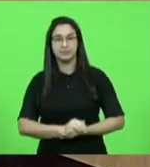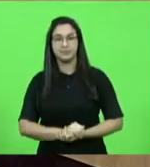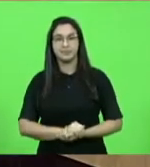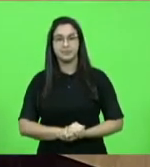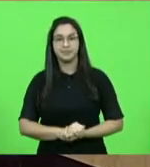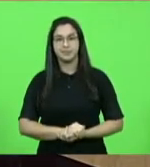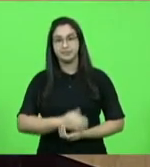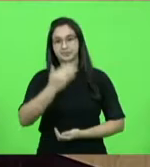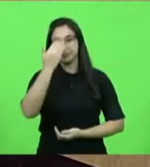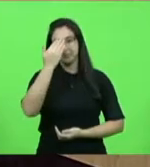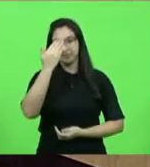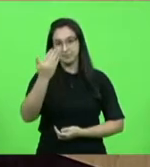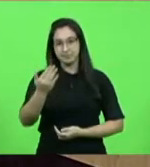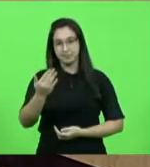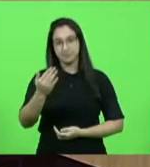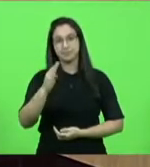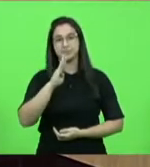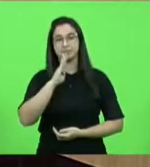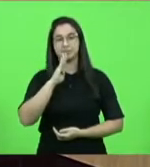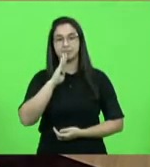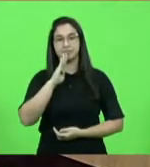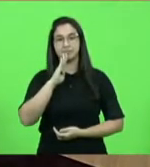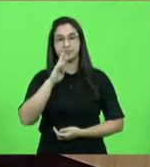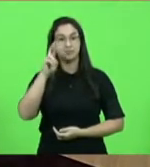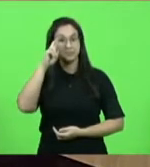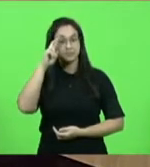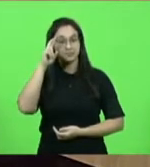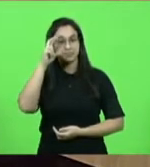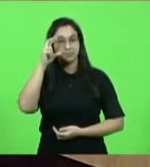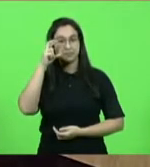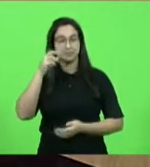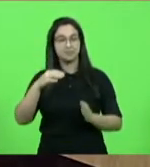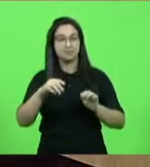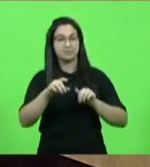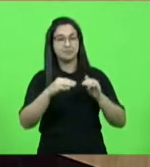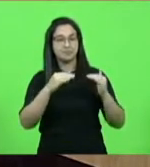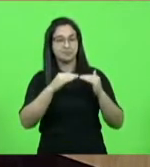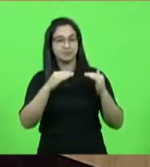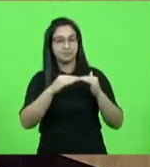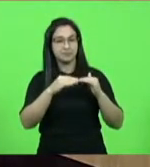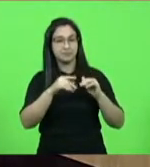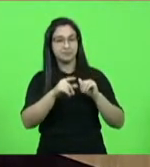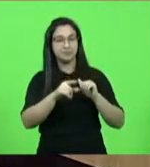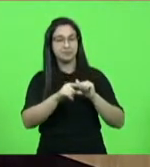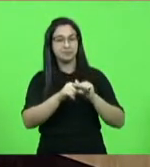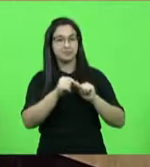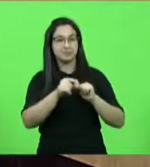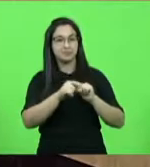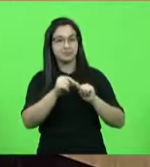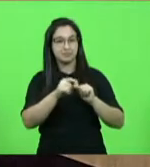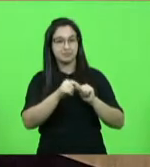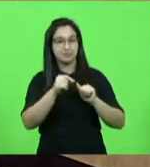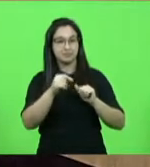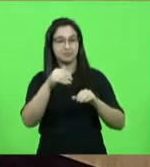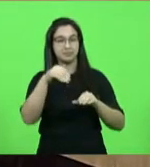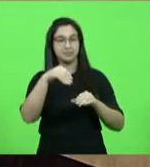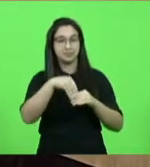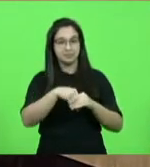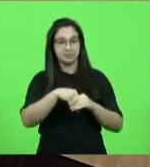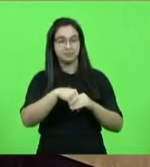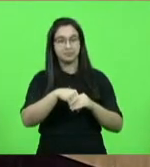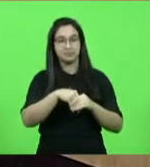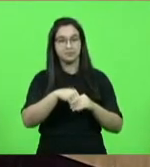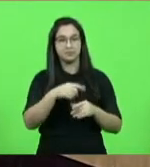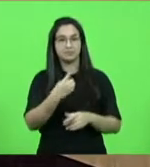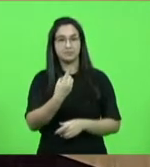Obrigado, deputado Ricardo Alba. Em consonância com o parágrafo 1º do artigo número 106 do Regimento Interno, dou a por